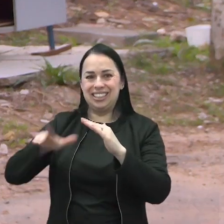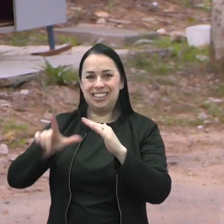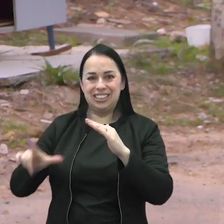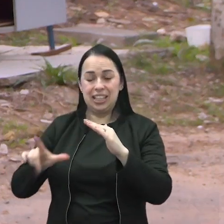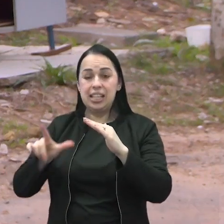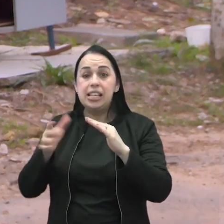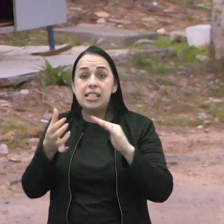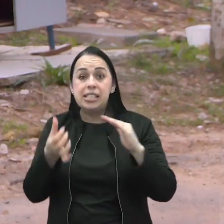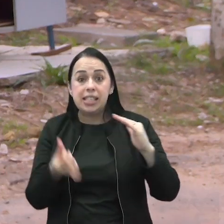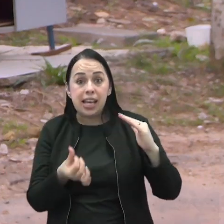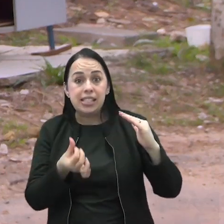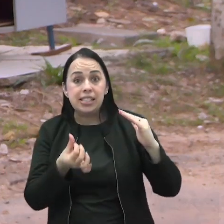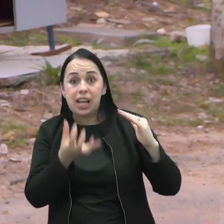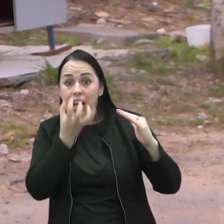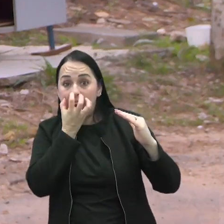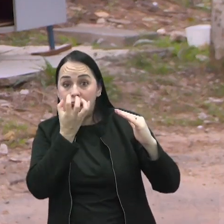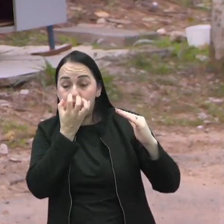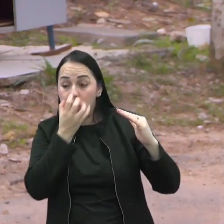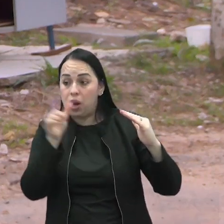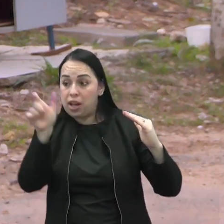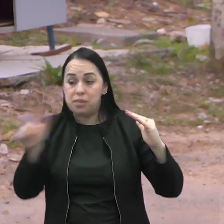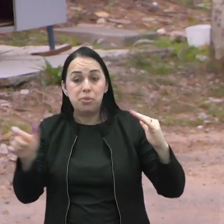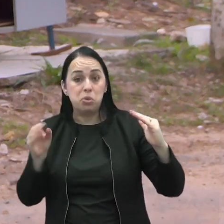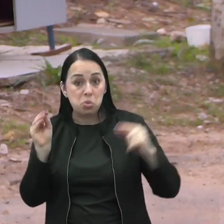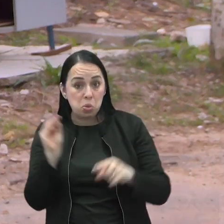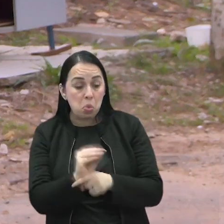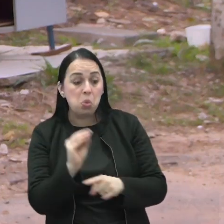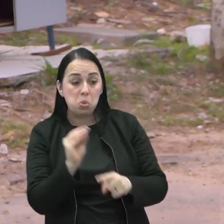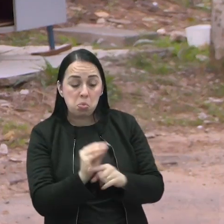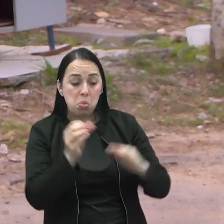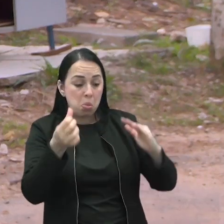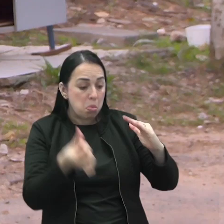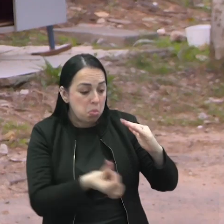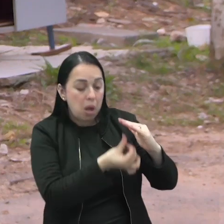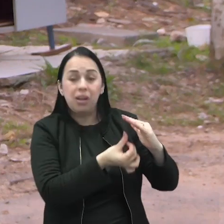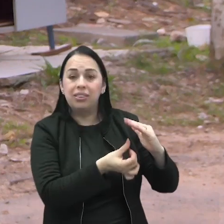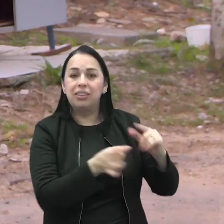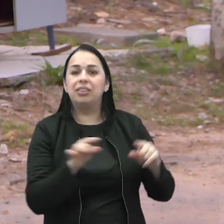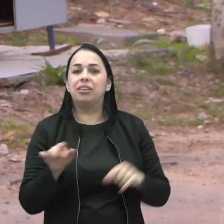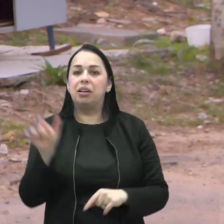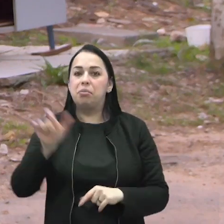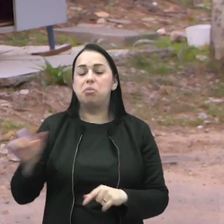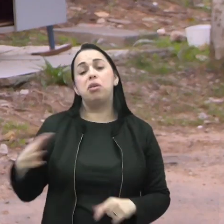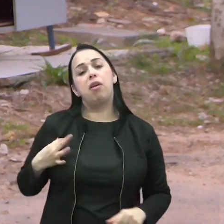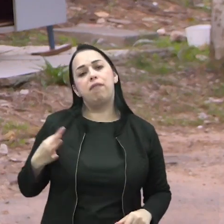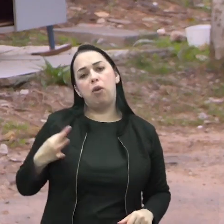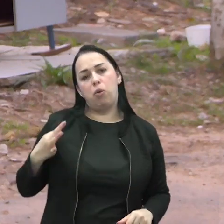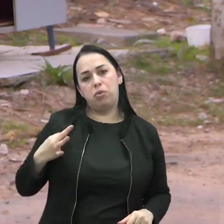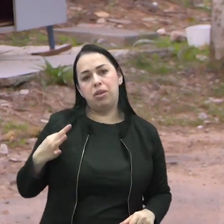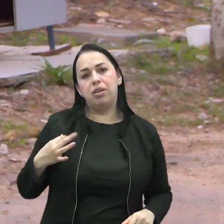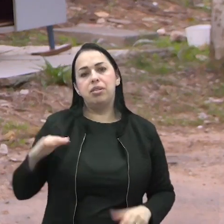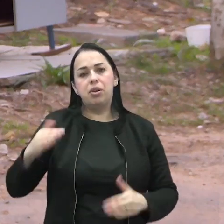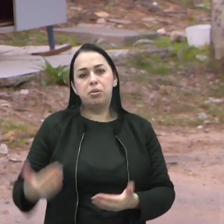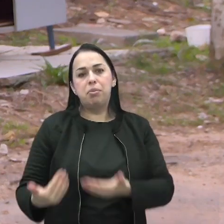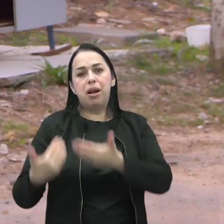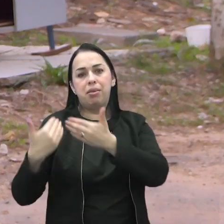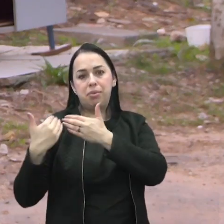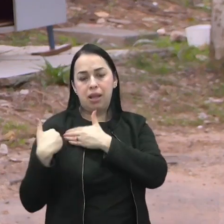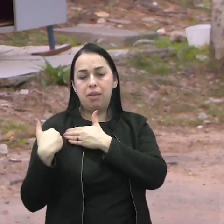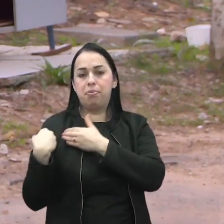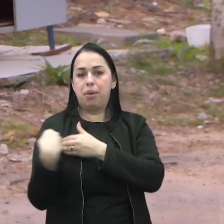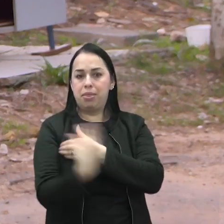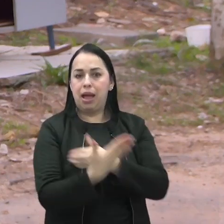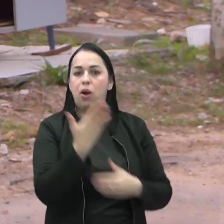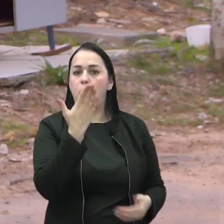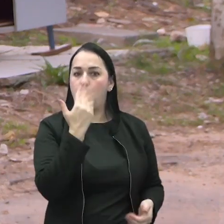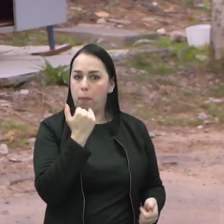cidade, cerca de 6 cães são cuidados por moradores da vizinhança, que são tutores voluntários. Eles são